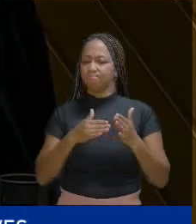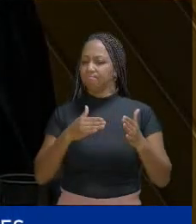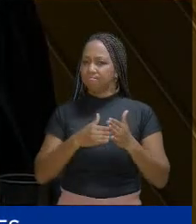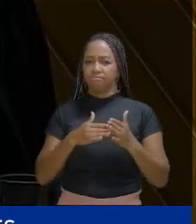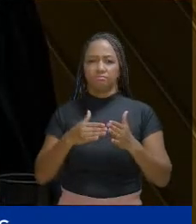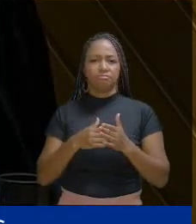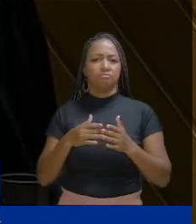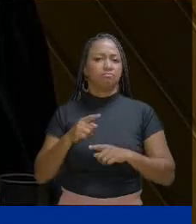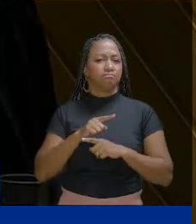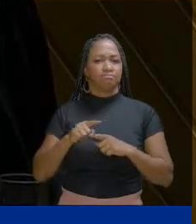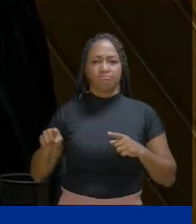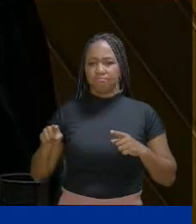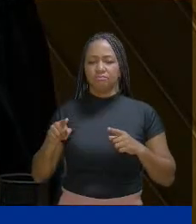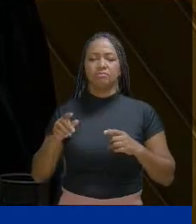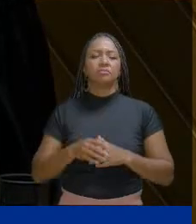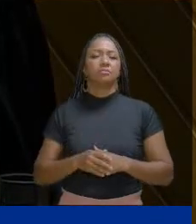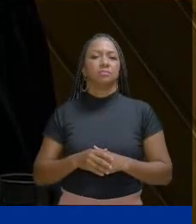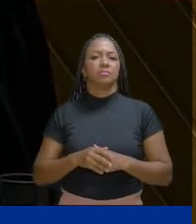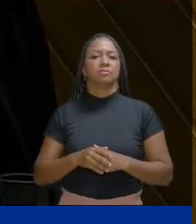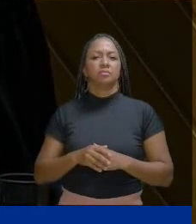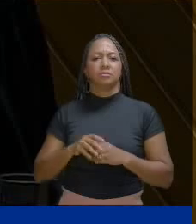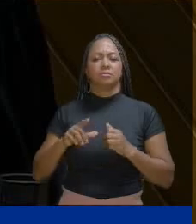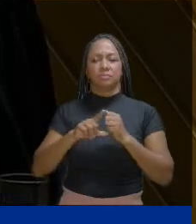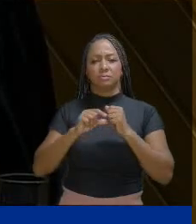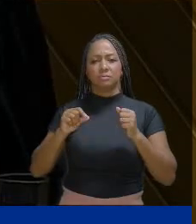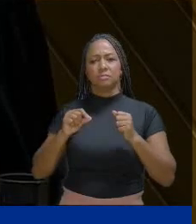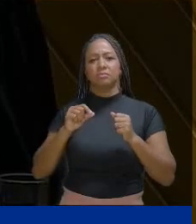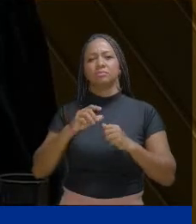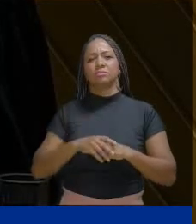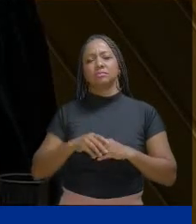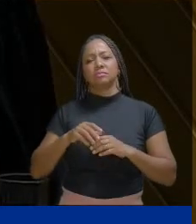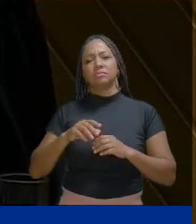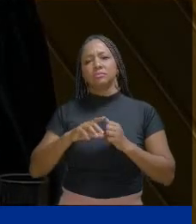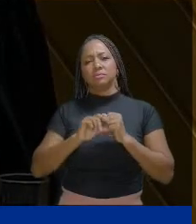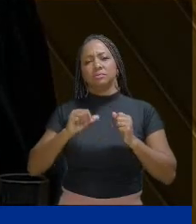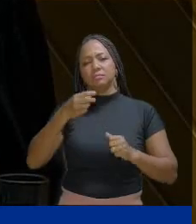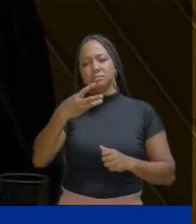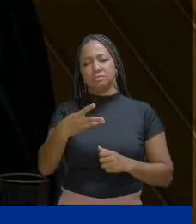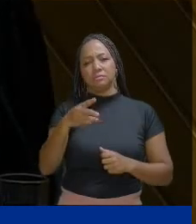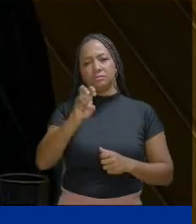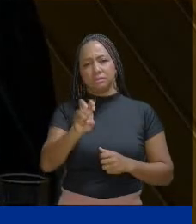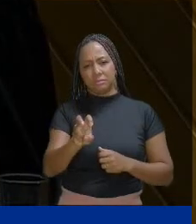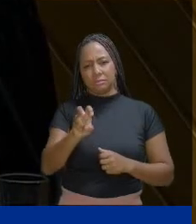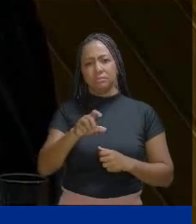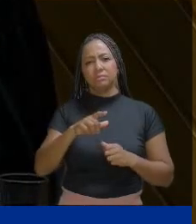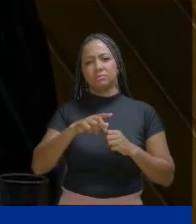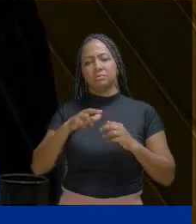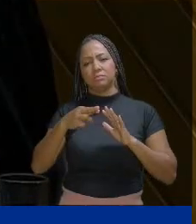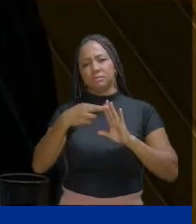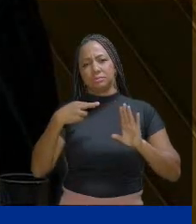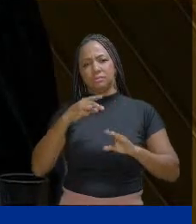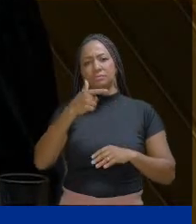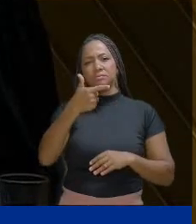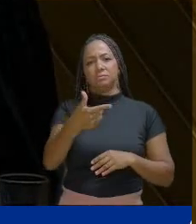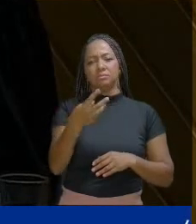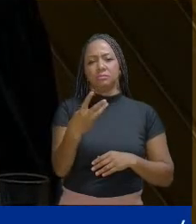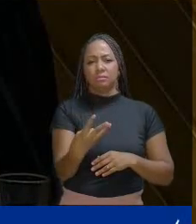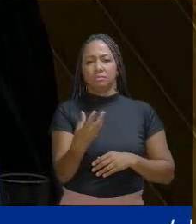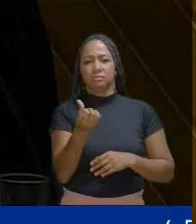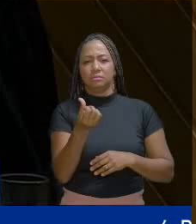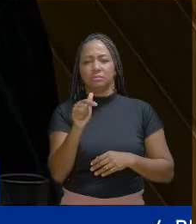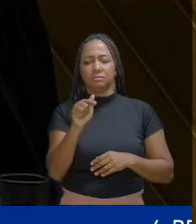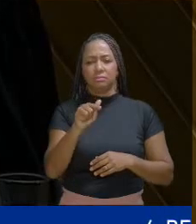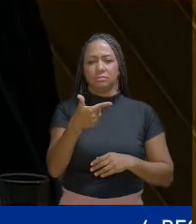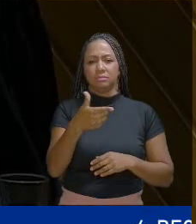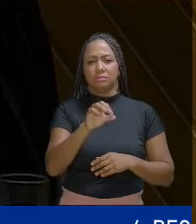linha B do inciso 2º do parágrafo 11 do artigo 35 da Resolução TSE número